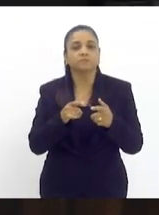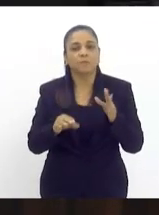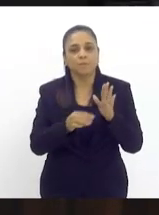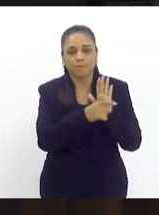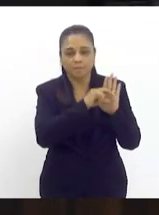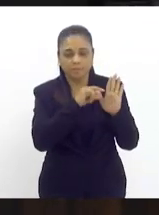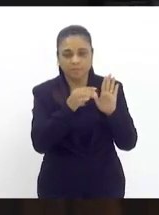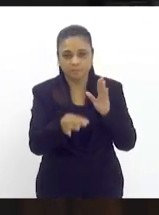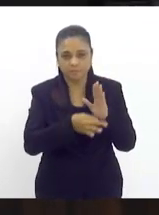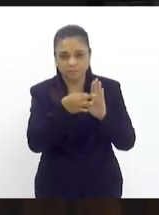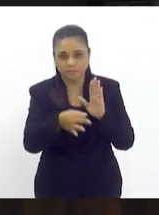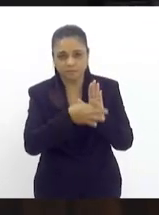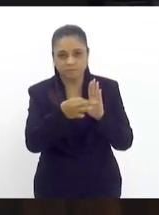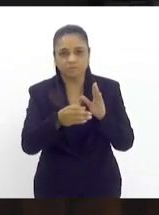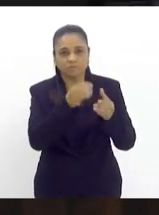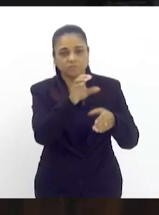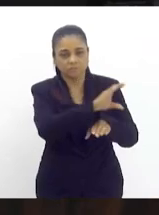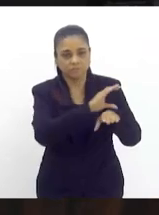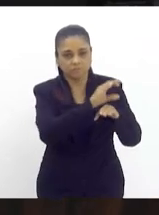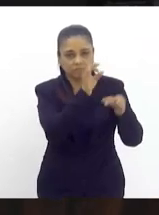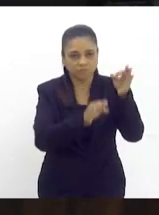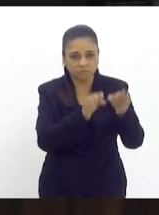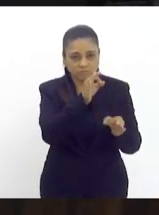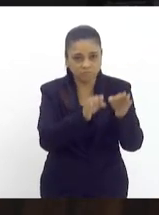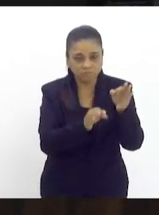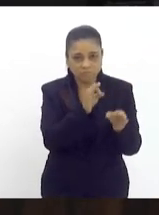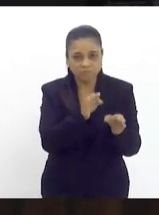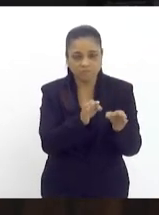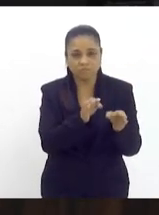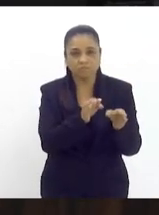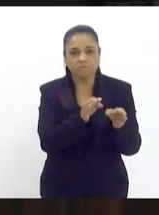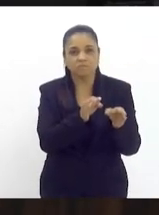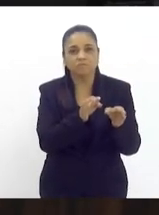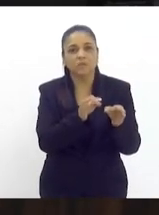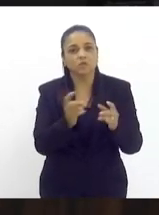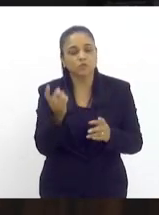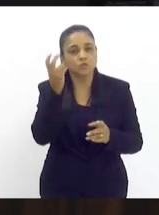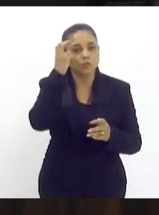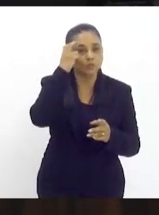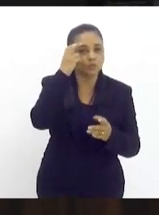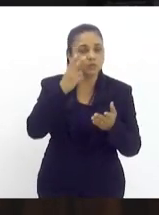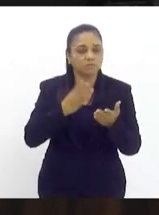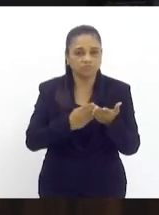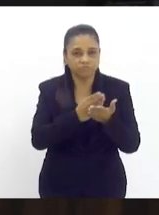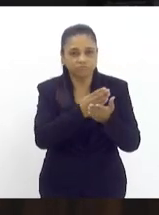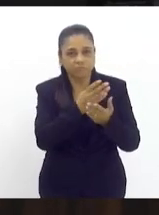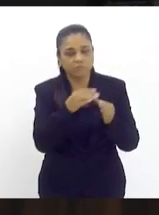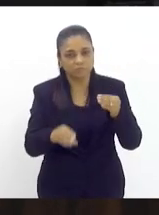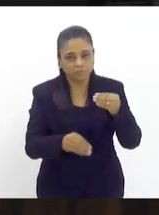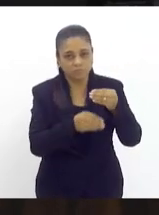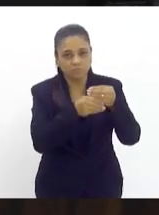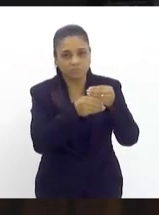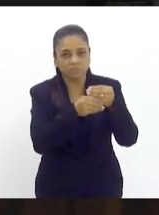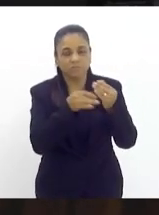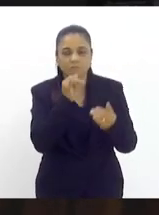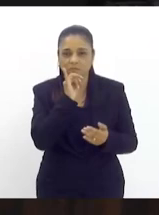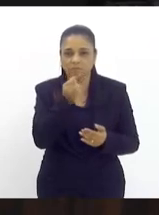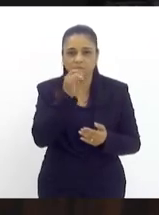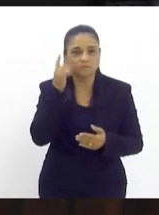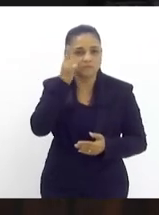das comissões de constituição e justiça pela constitucionalidade e de Cultura favorável com emenda relatores